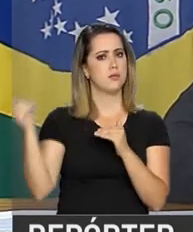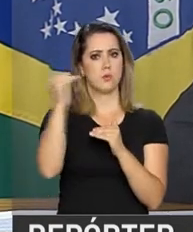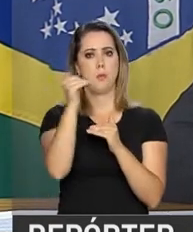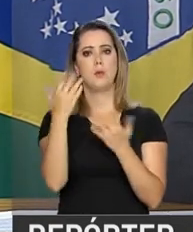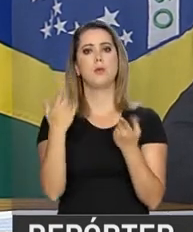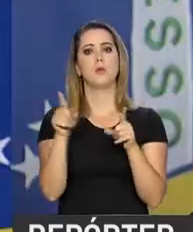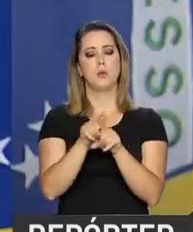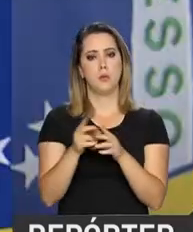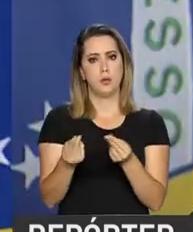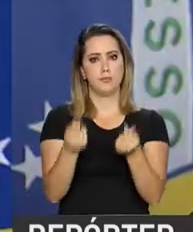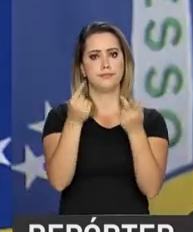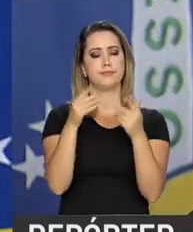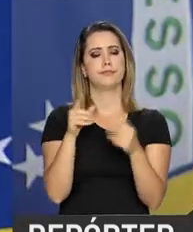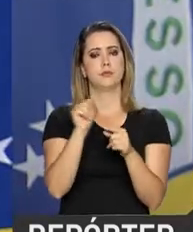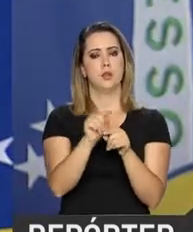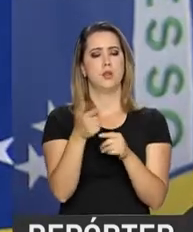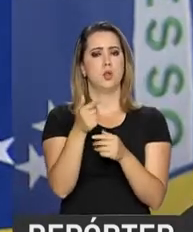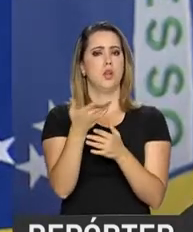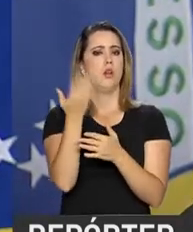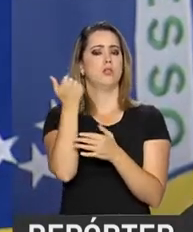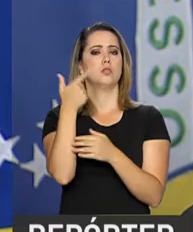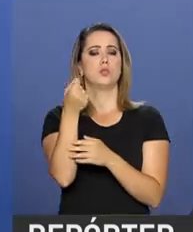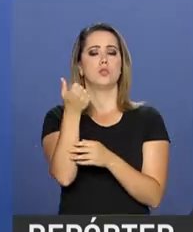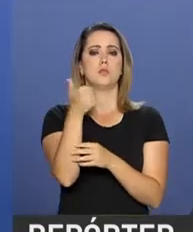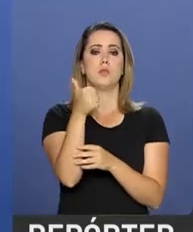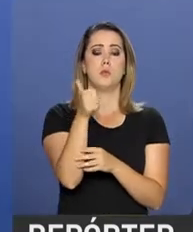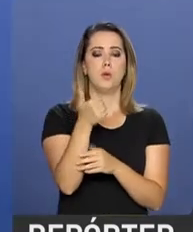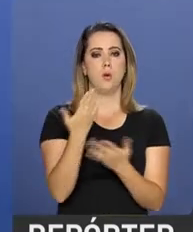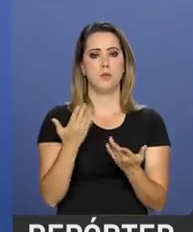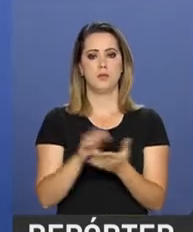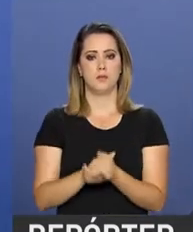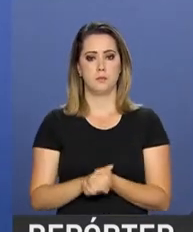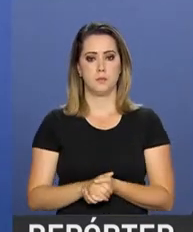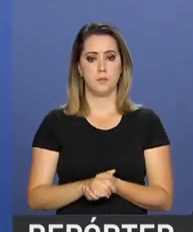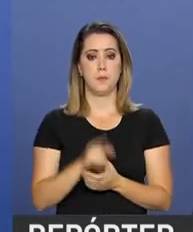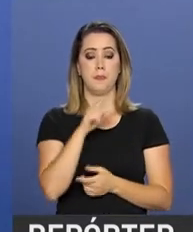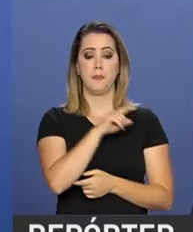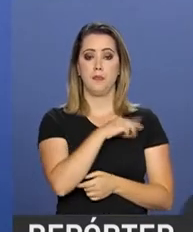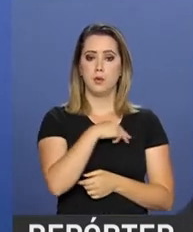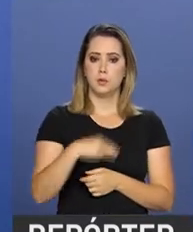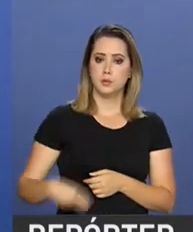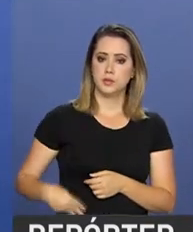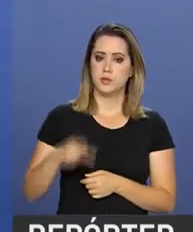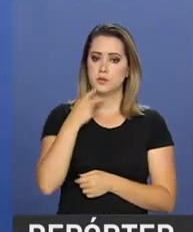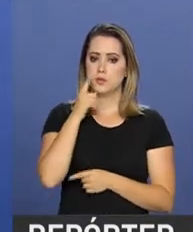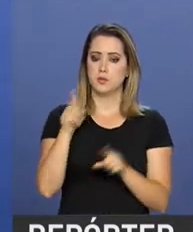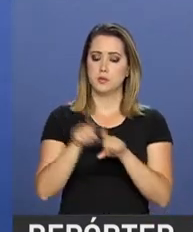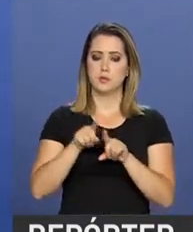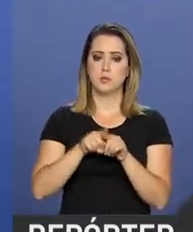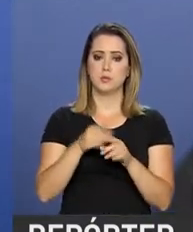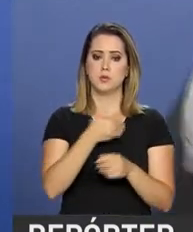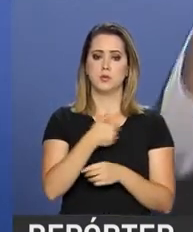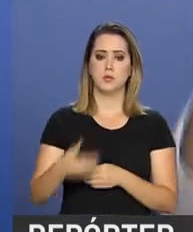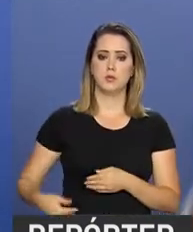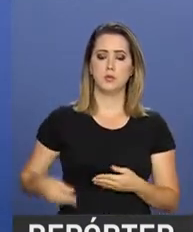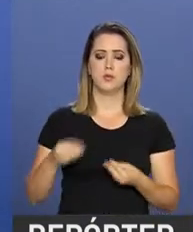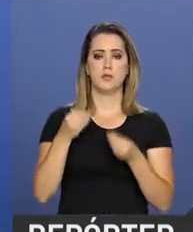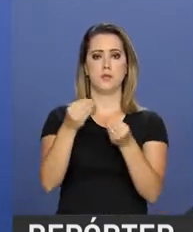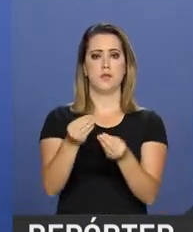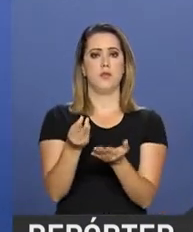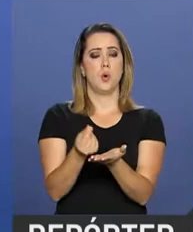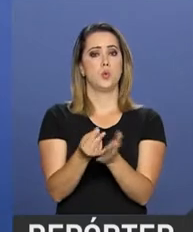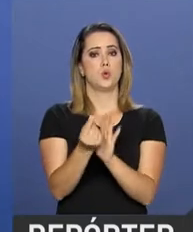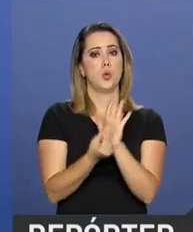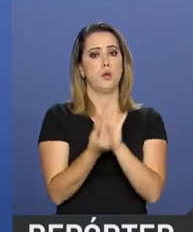registro desse número desde 2011 meirelles afirmou ainda que o governo vai enviar o orçamento da união para o ano